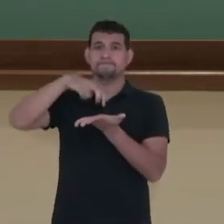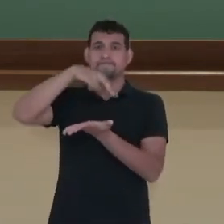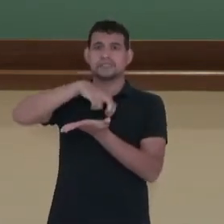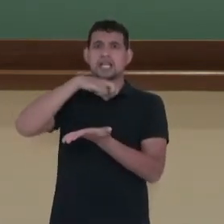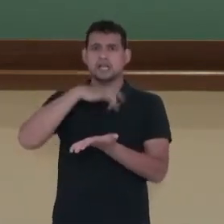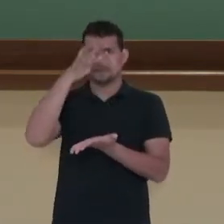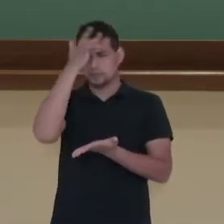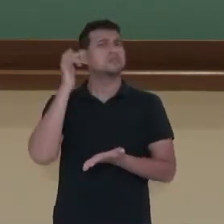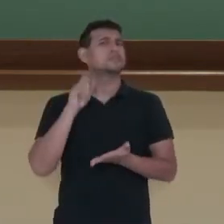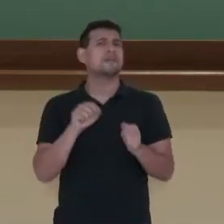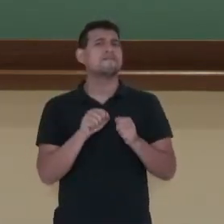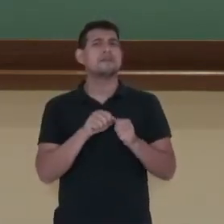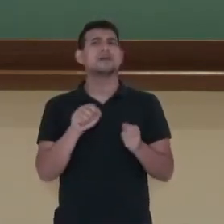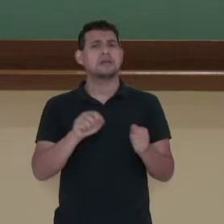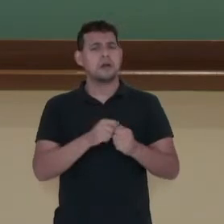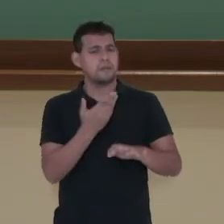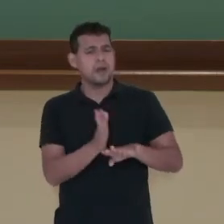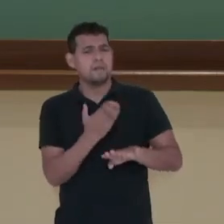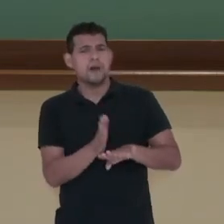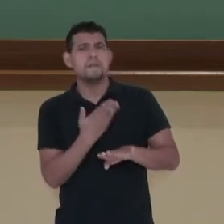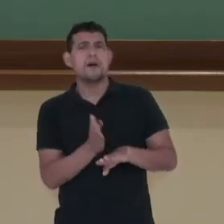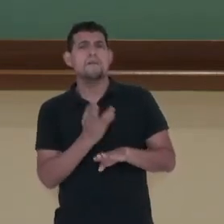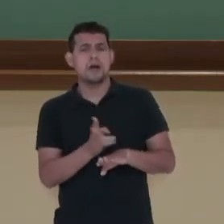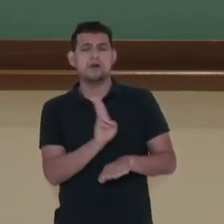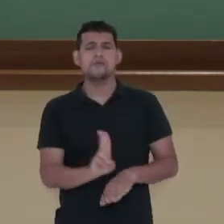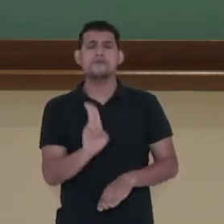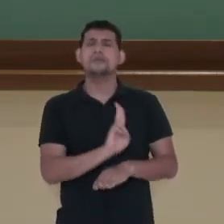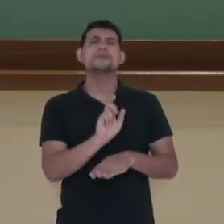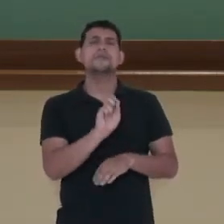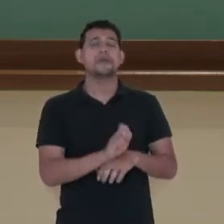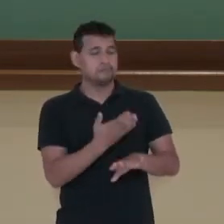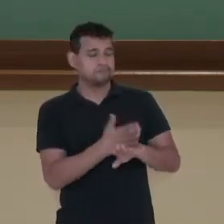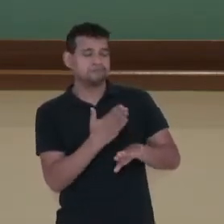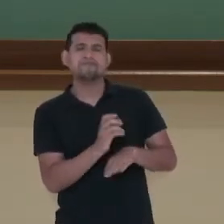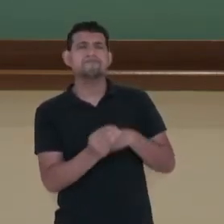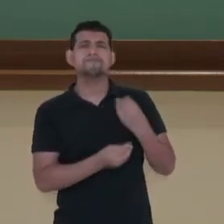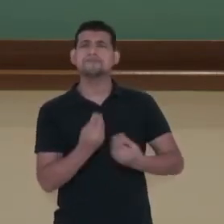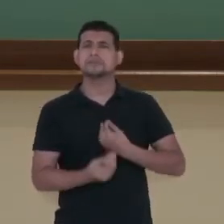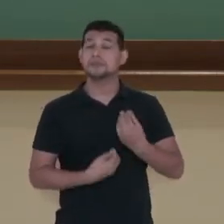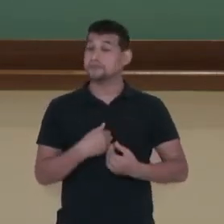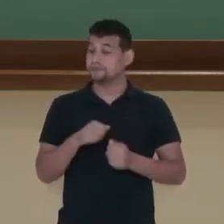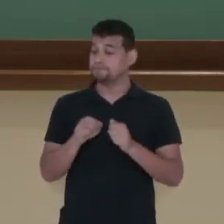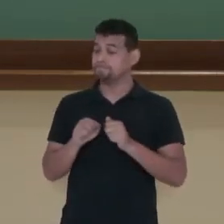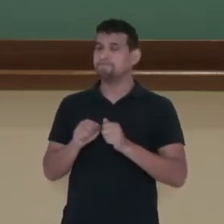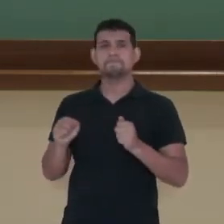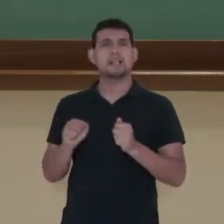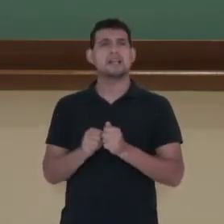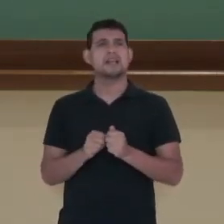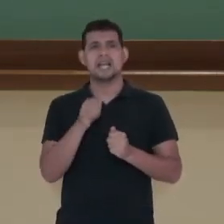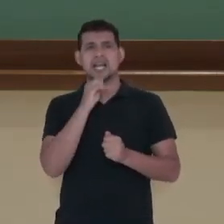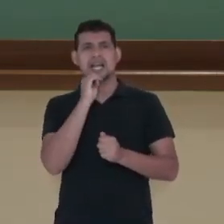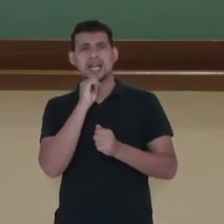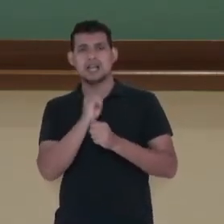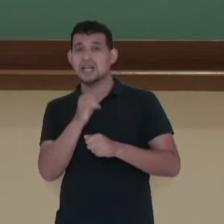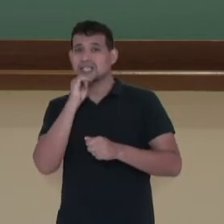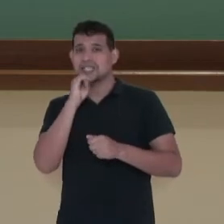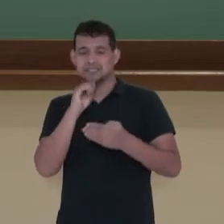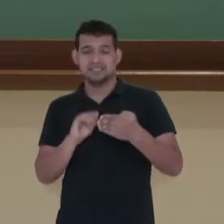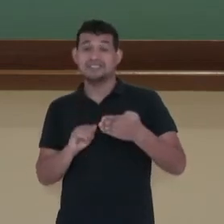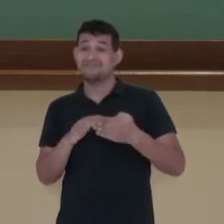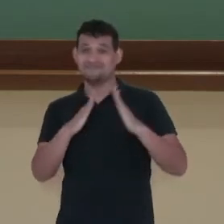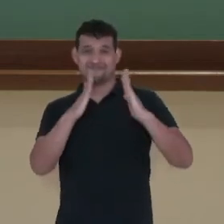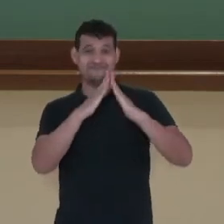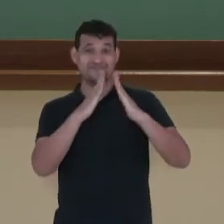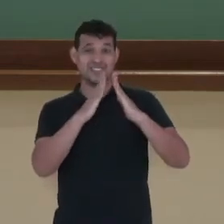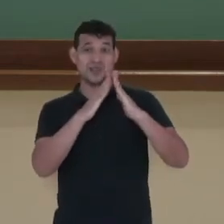que fazem essa prática de parkour utilizam dessa prática para fazer invasões de casas,